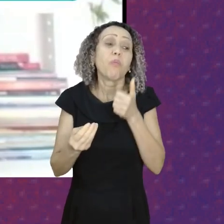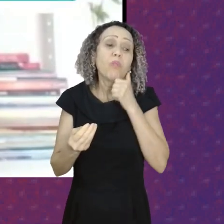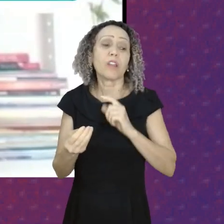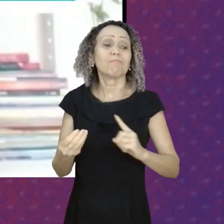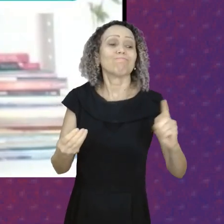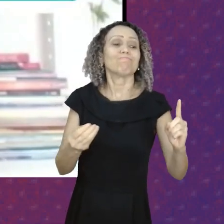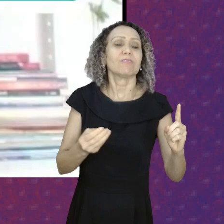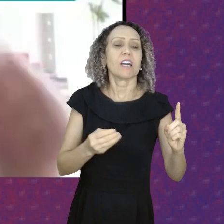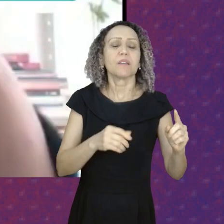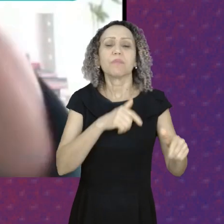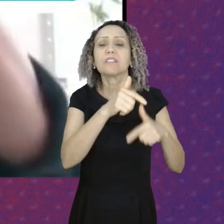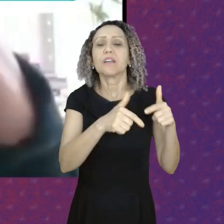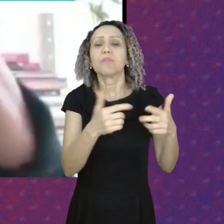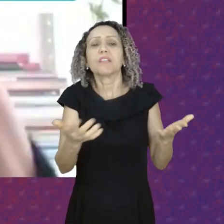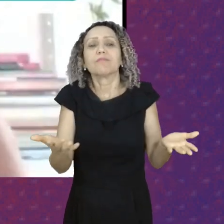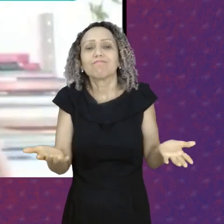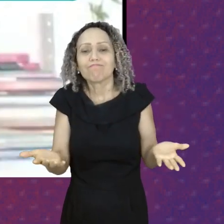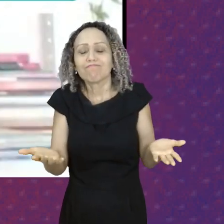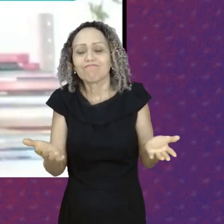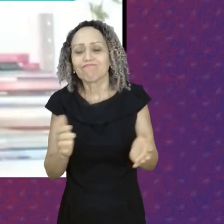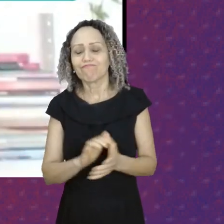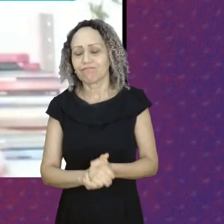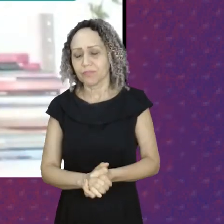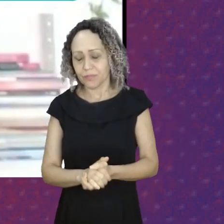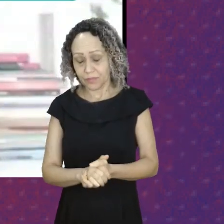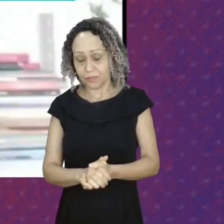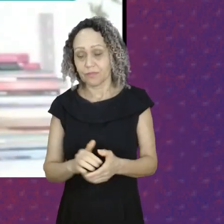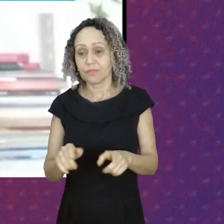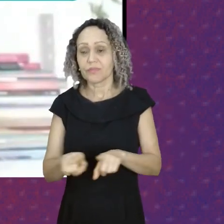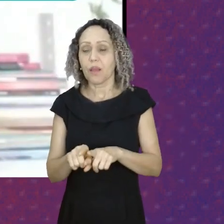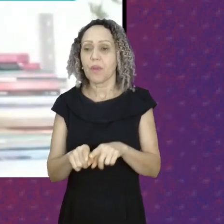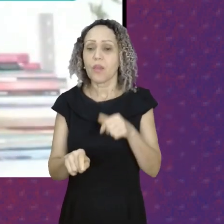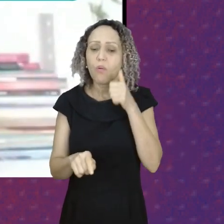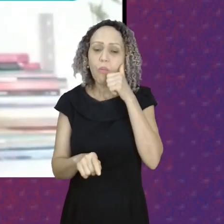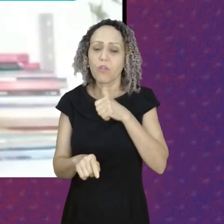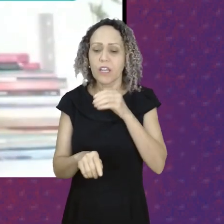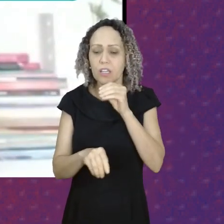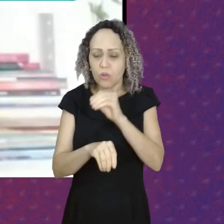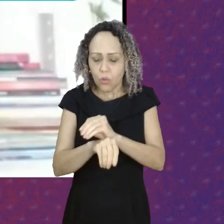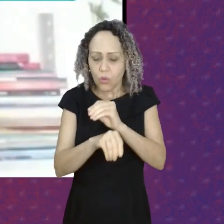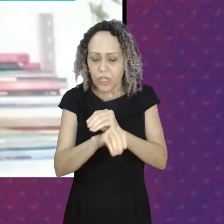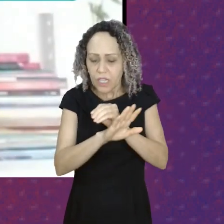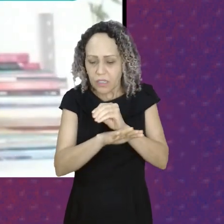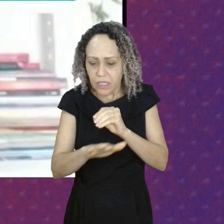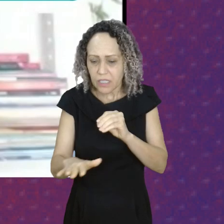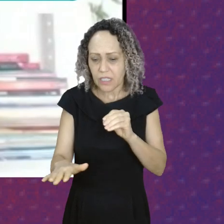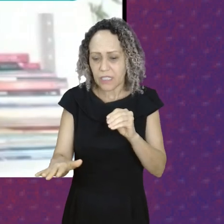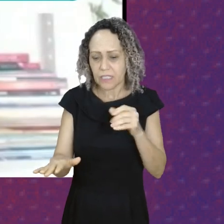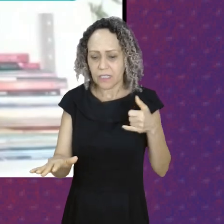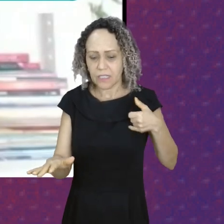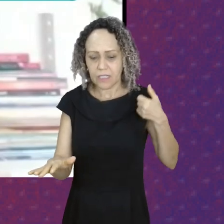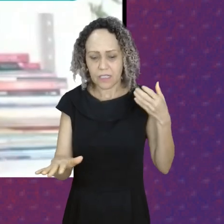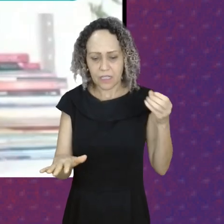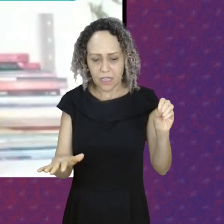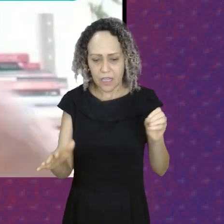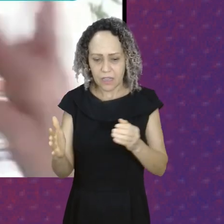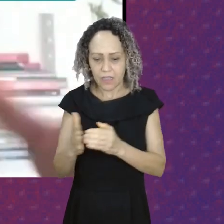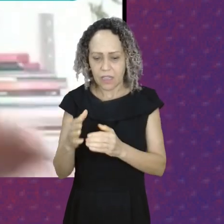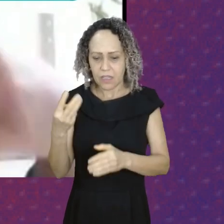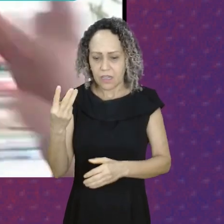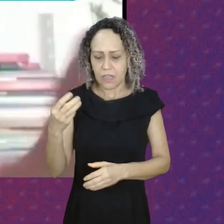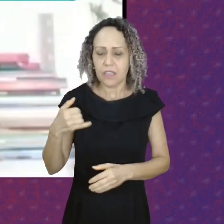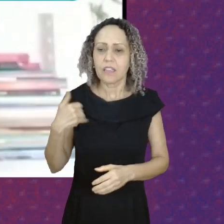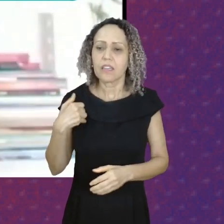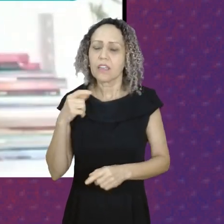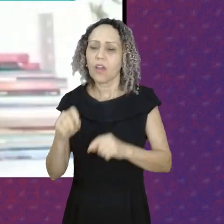a taxa de participação de mulheres com crianças de 0 a 3 anos é,